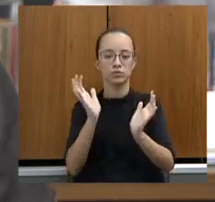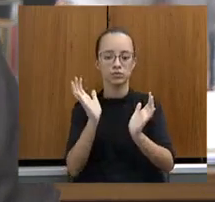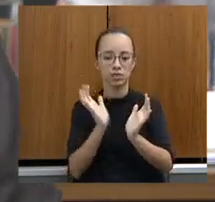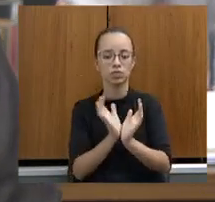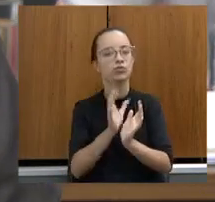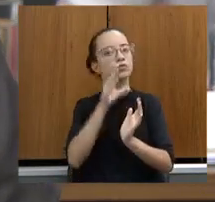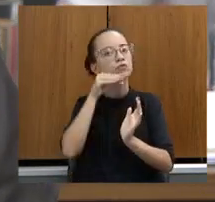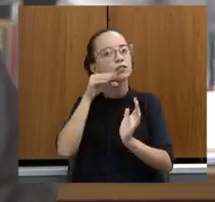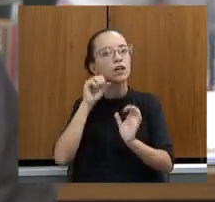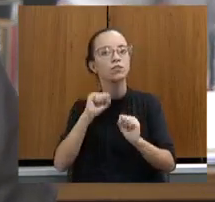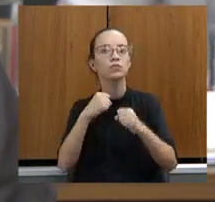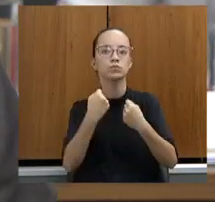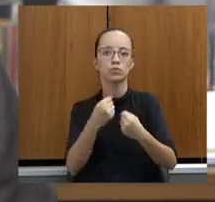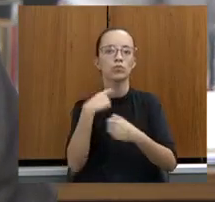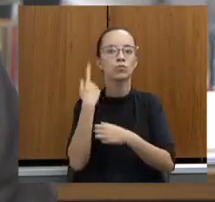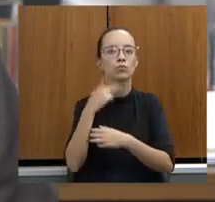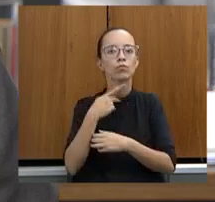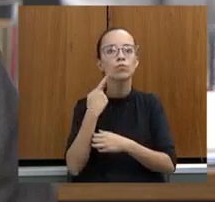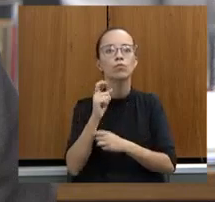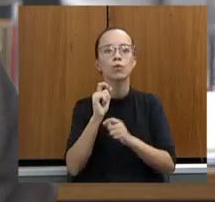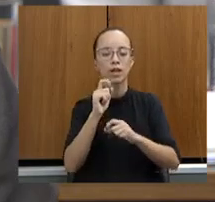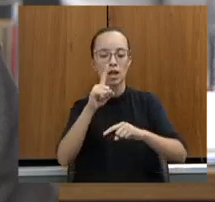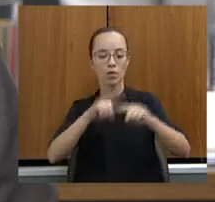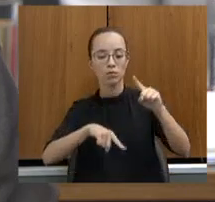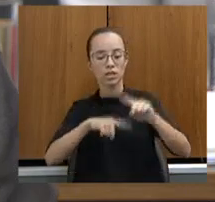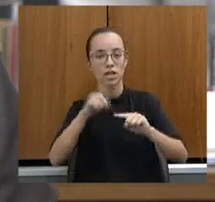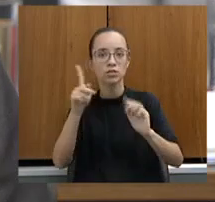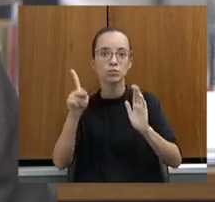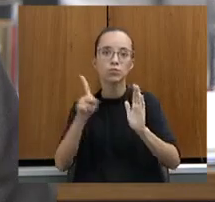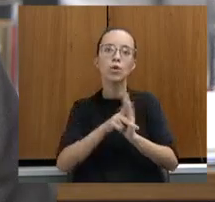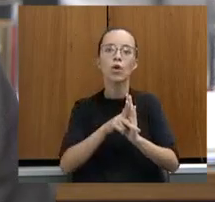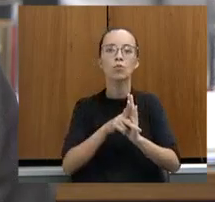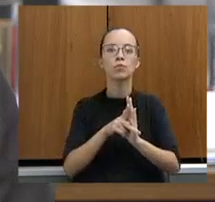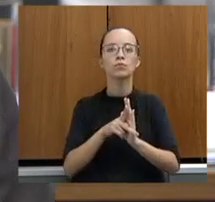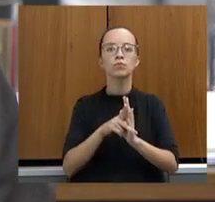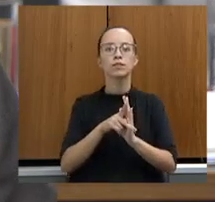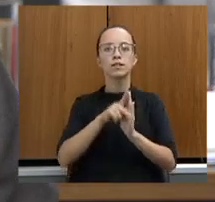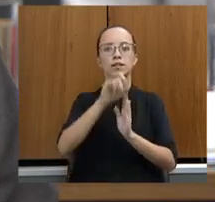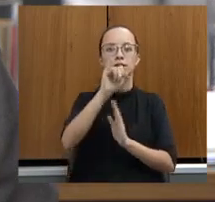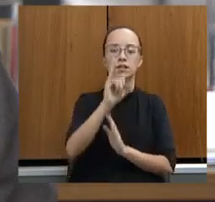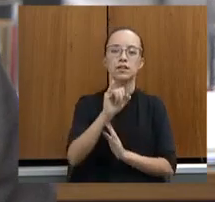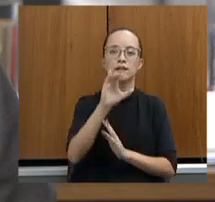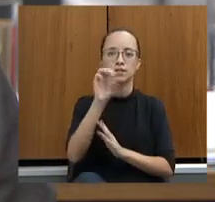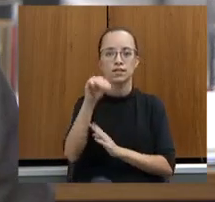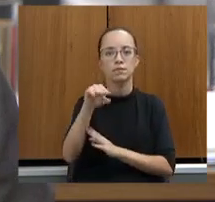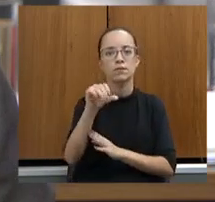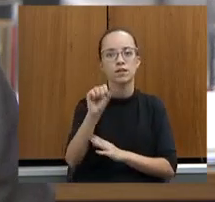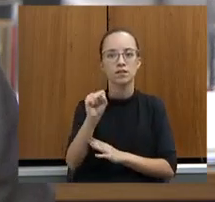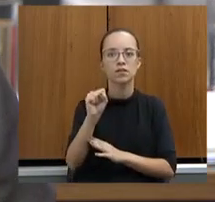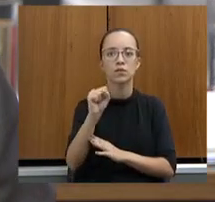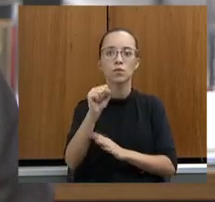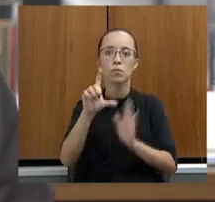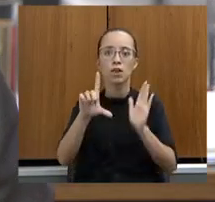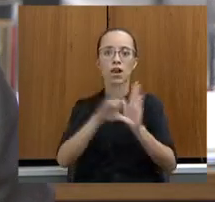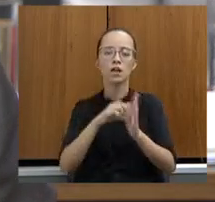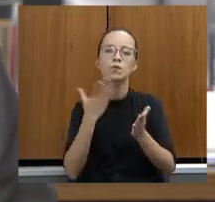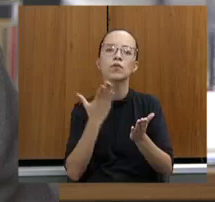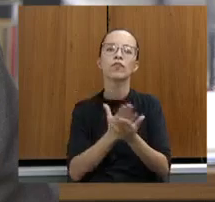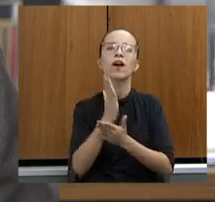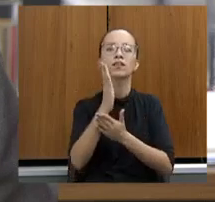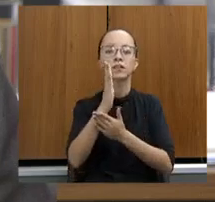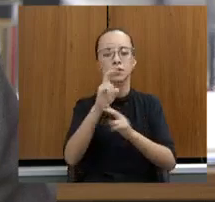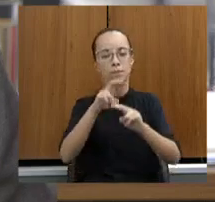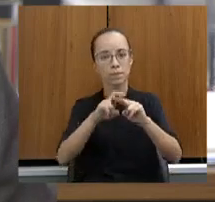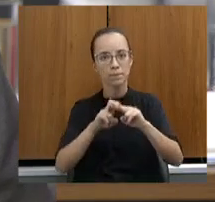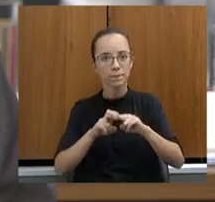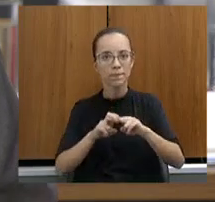Pública até o seu objeto de trabalho com uma redução do ICMS objeto de uma lei aprovada e sancionada